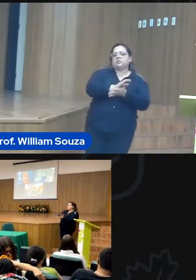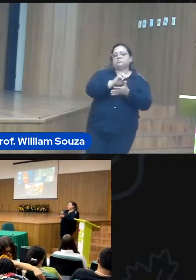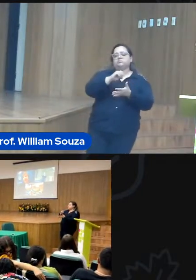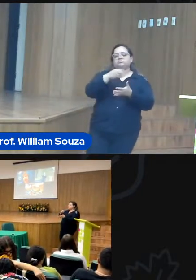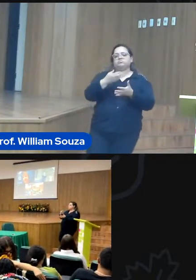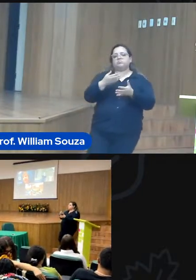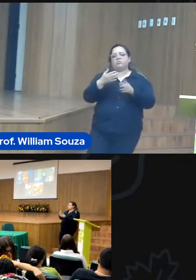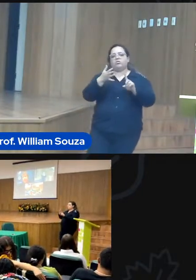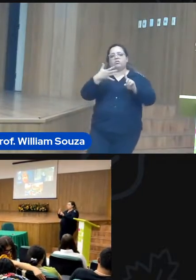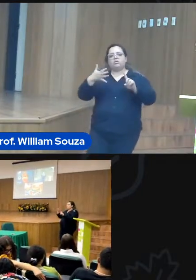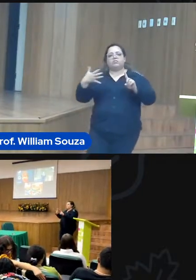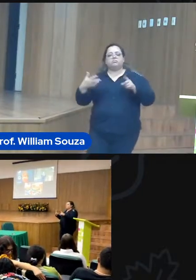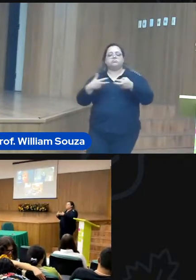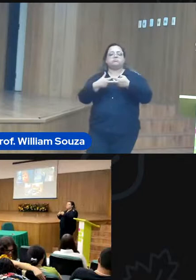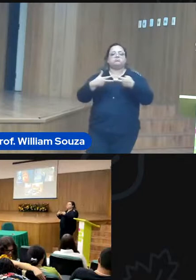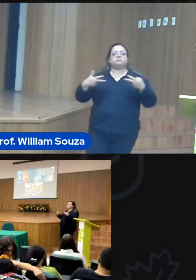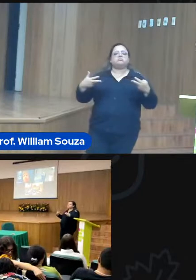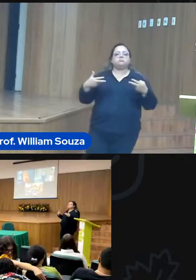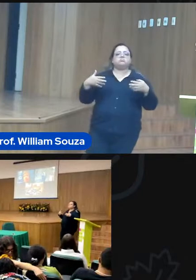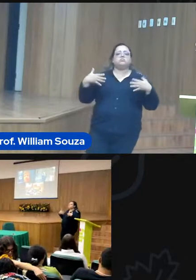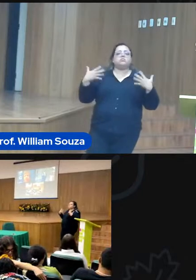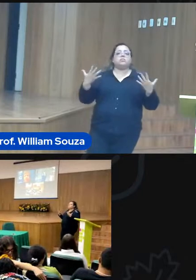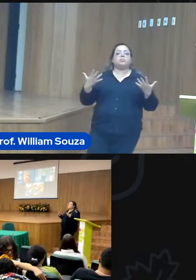LGBTQIA+fobia ou coisas do gênero.